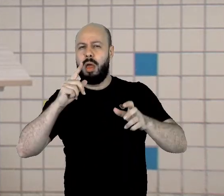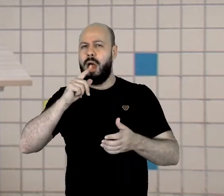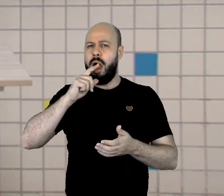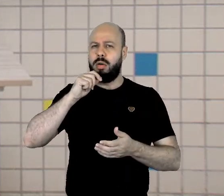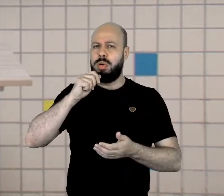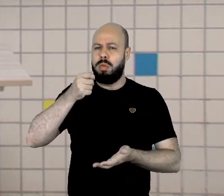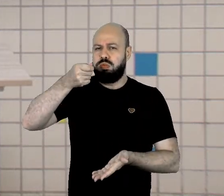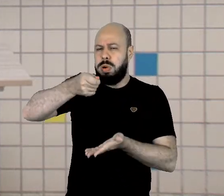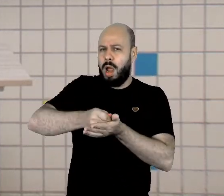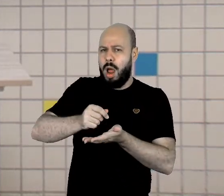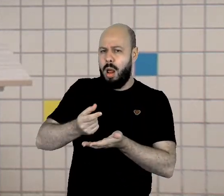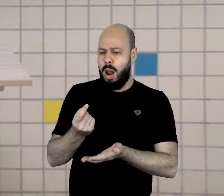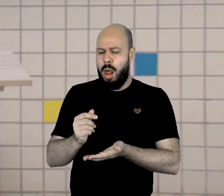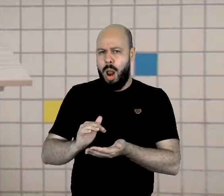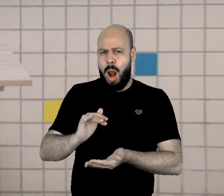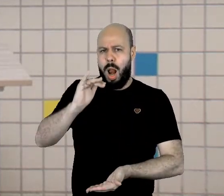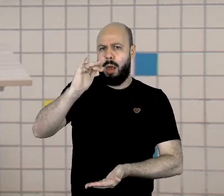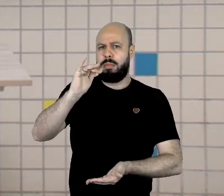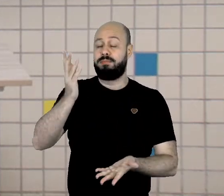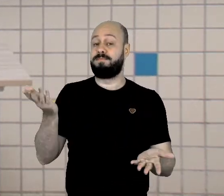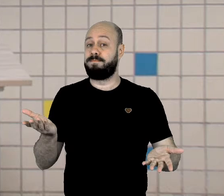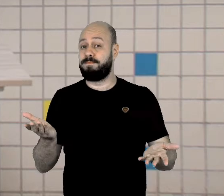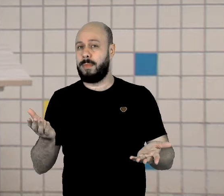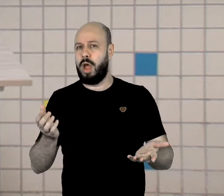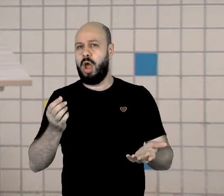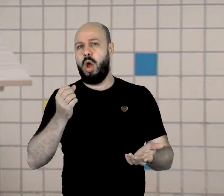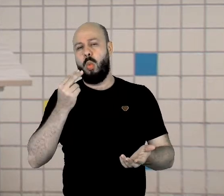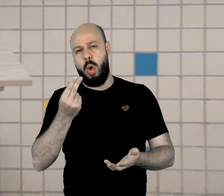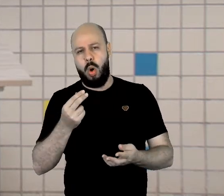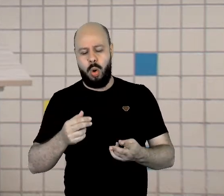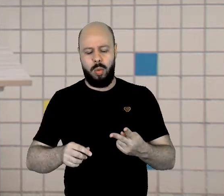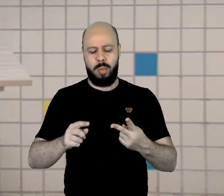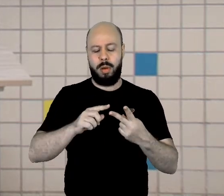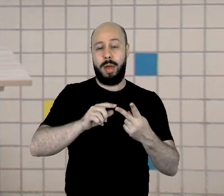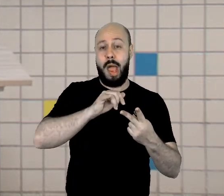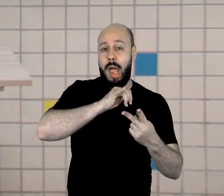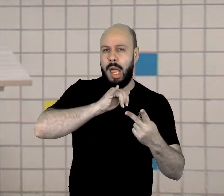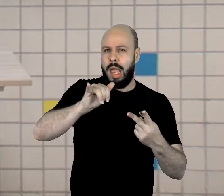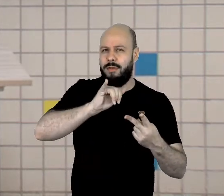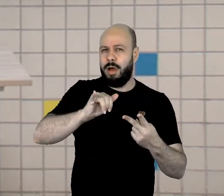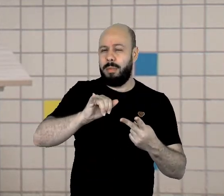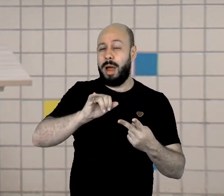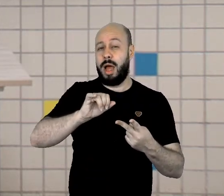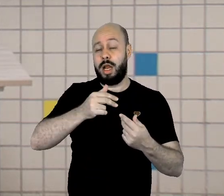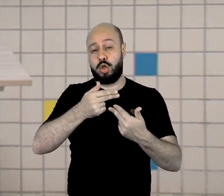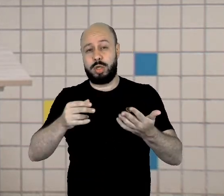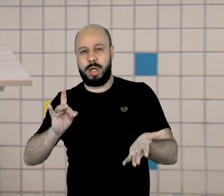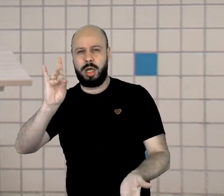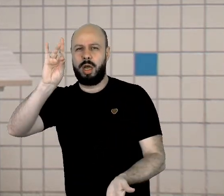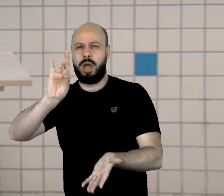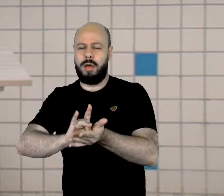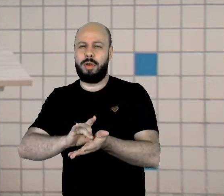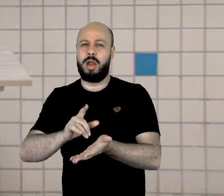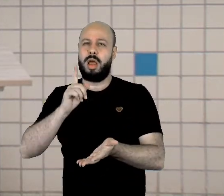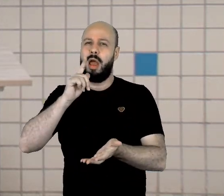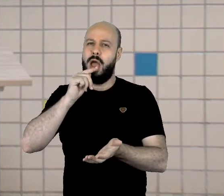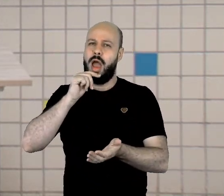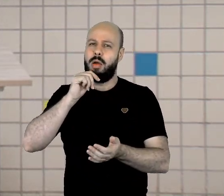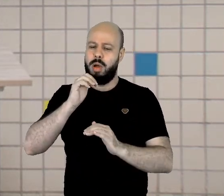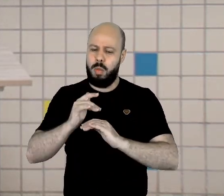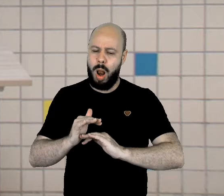nos informar, nos deixar informados, né, sobre o fato do aumento da conta de